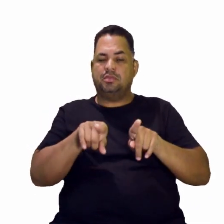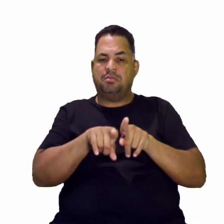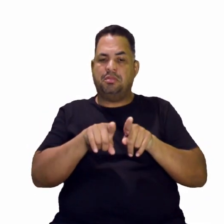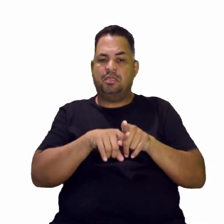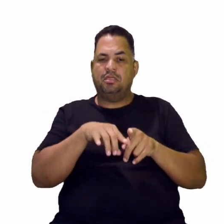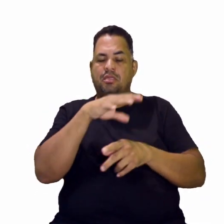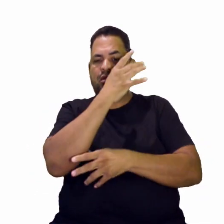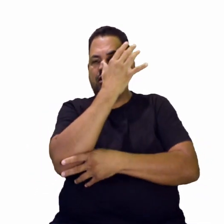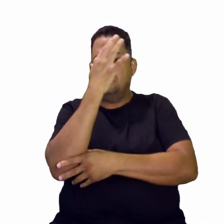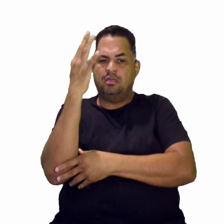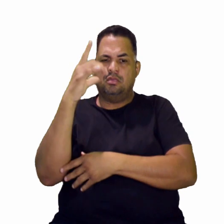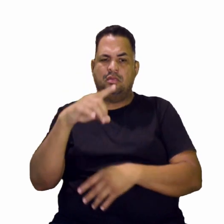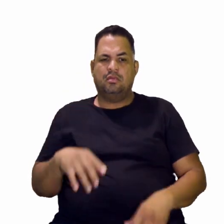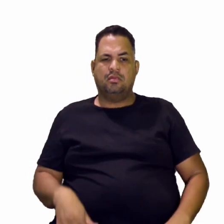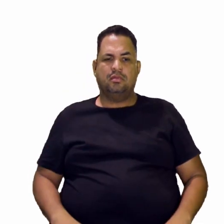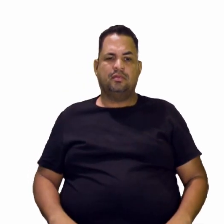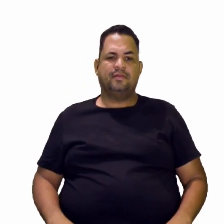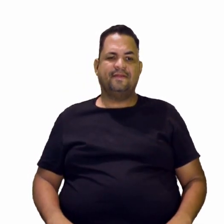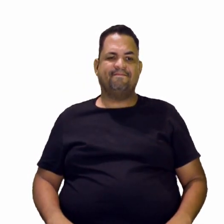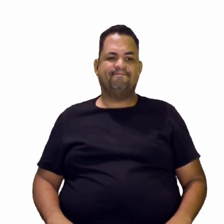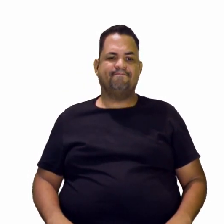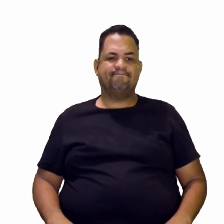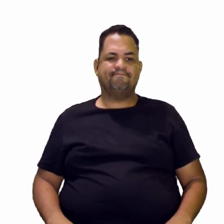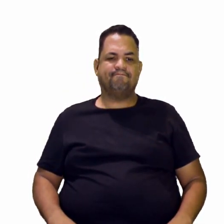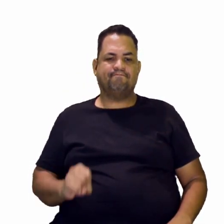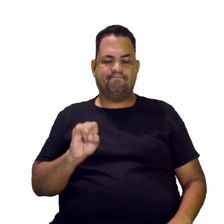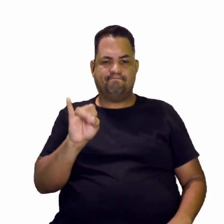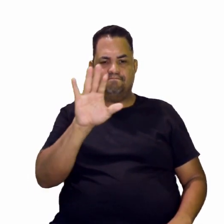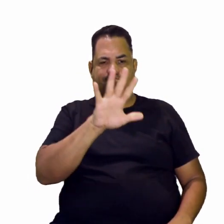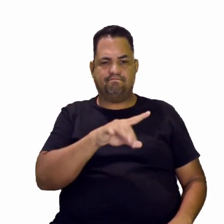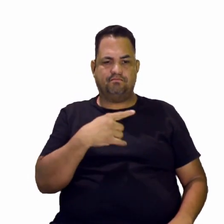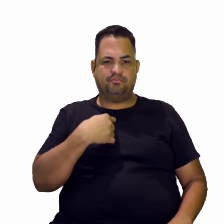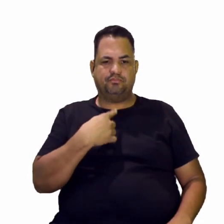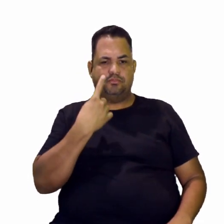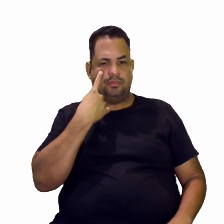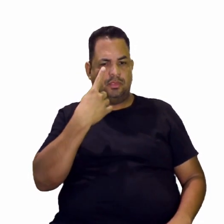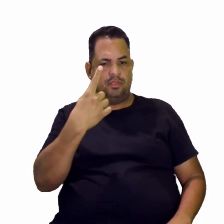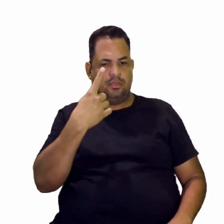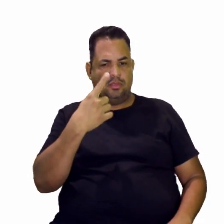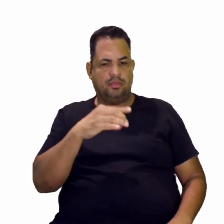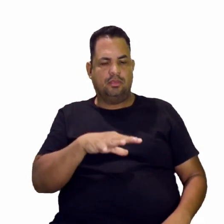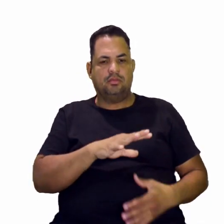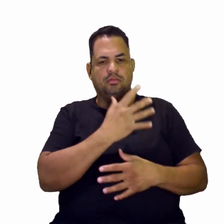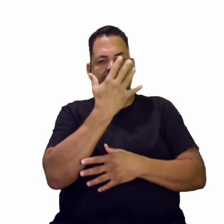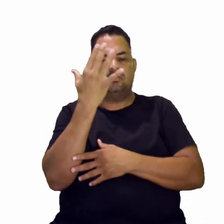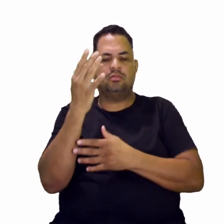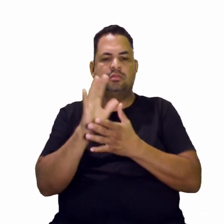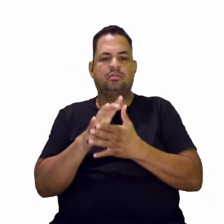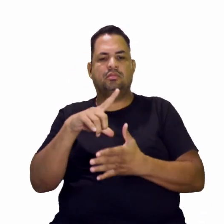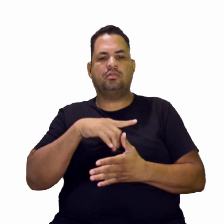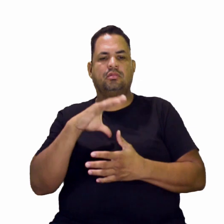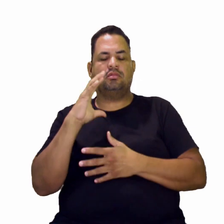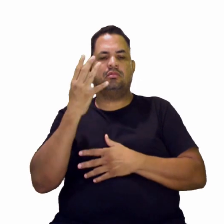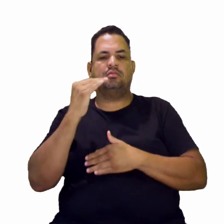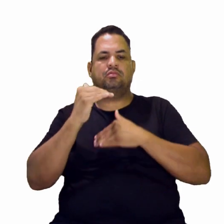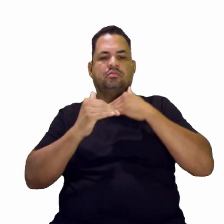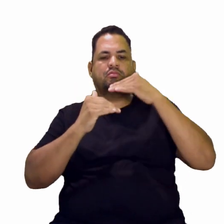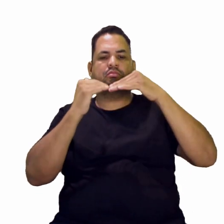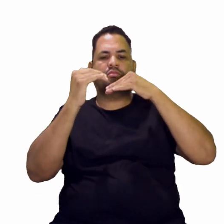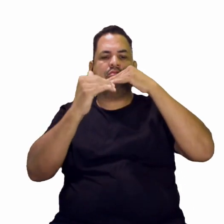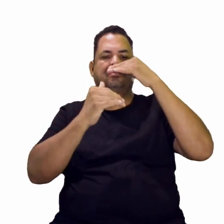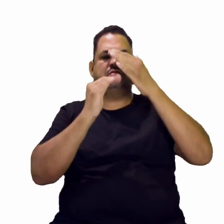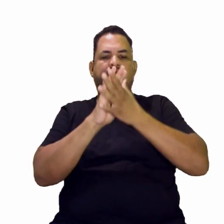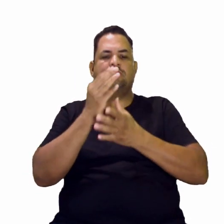gente já viu aí, aqui na própria imagem, a gente vê algumas plantas que têm a capacidade de crescer ali, de